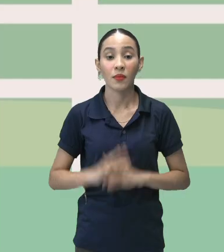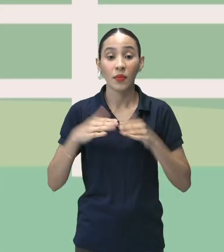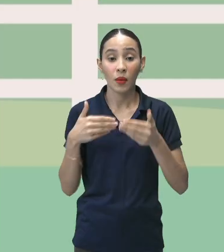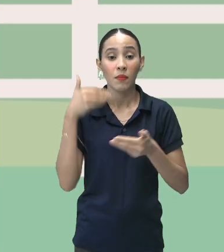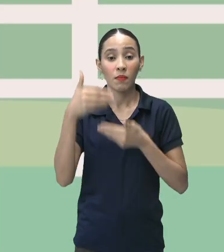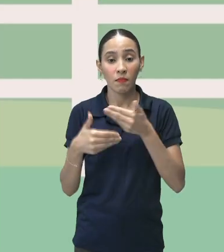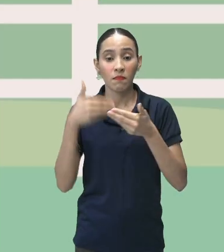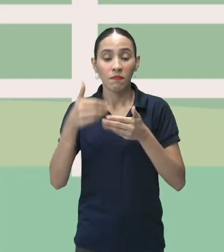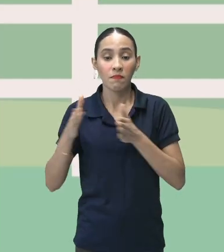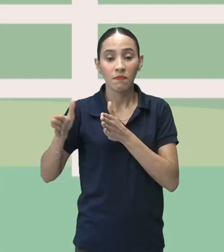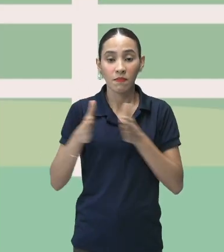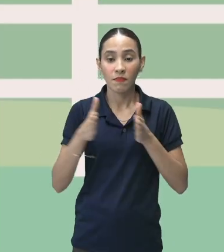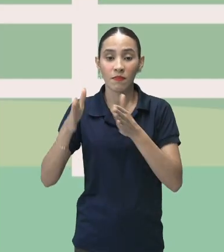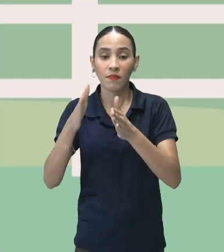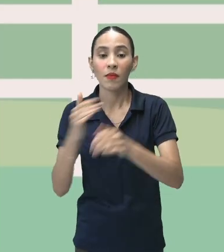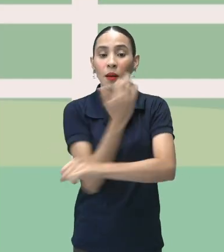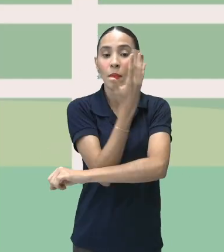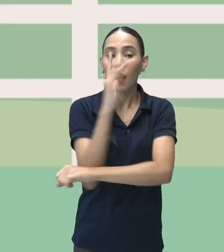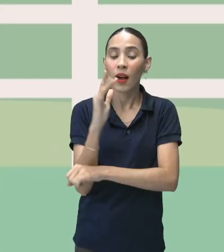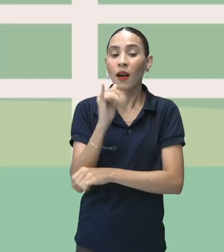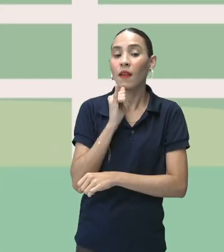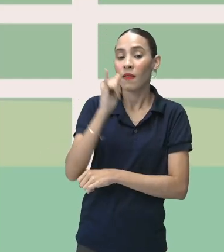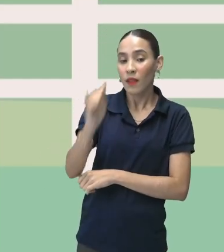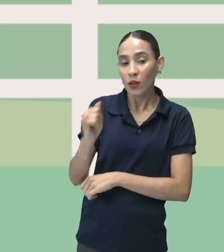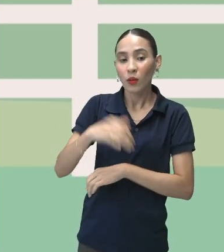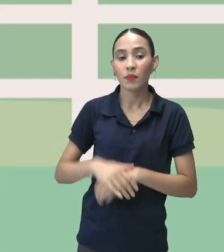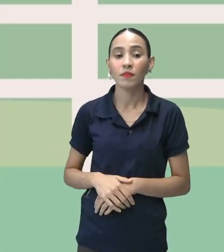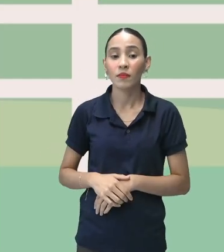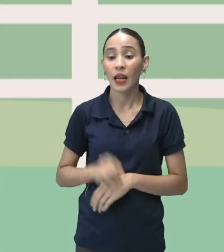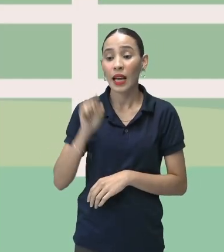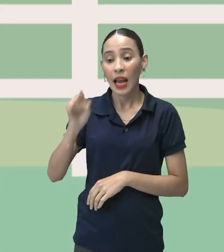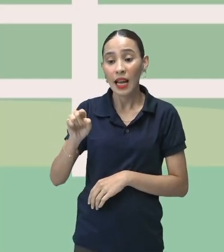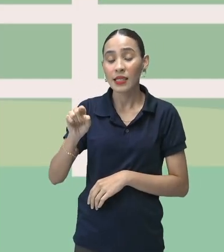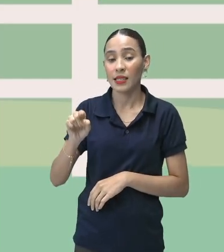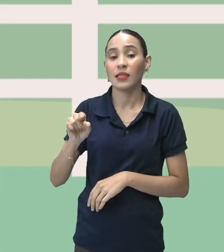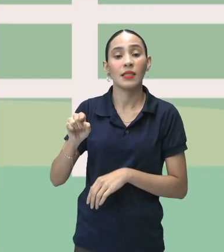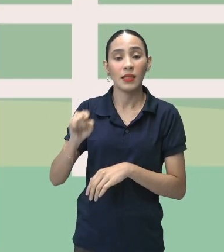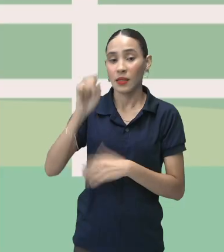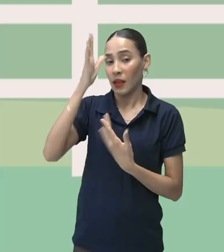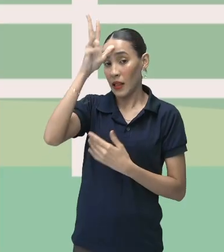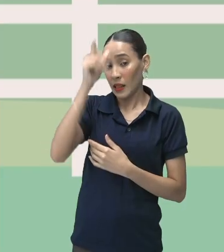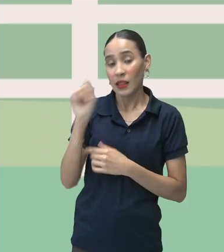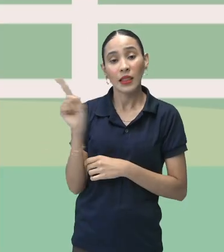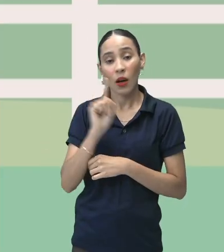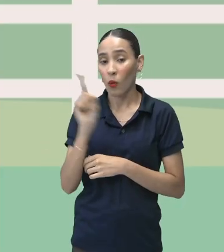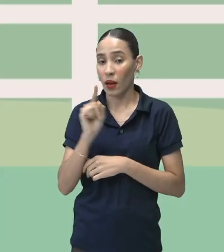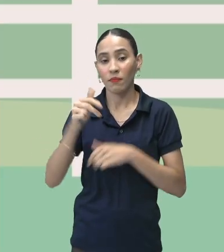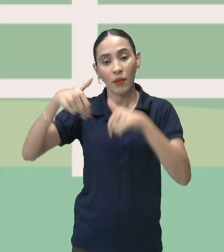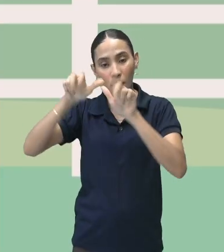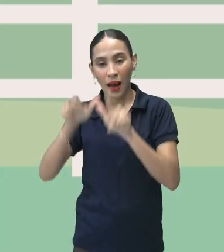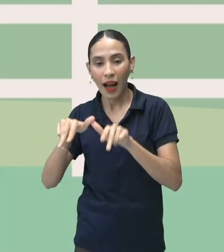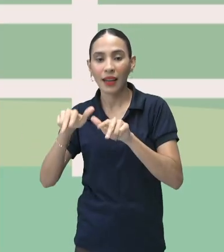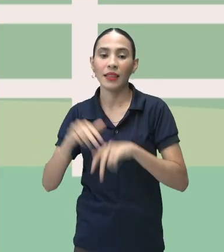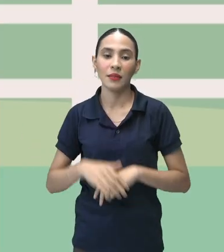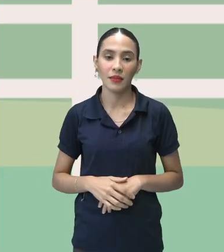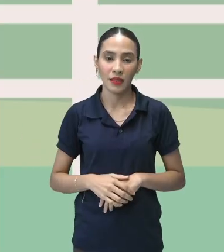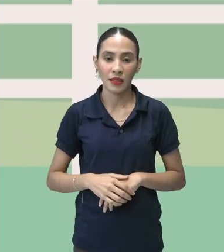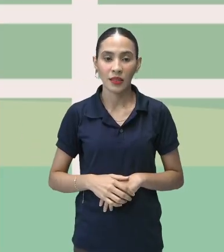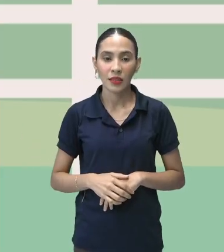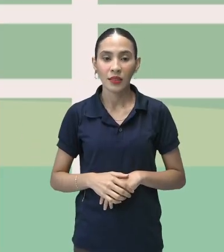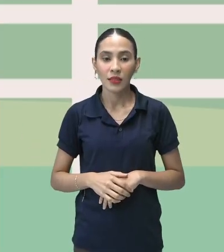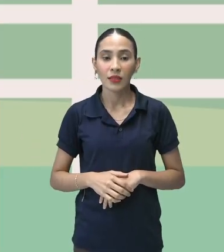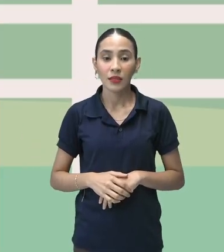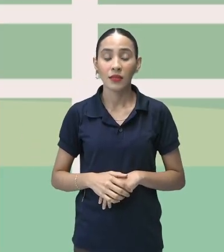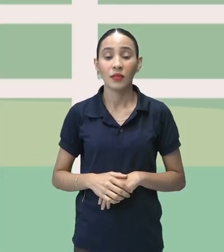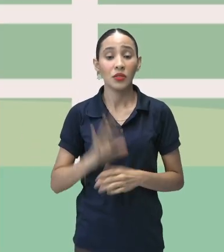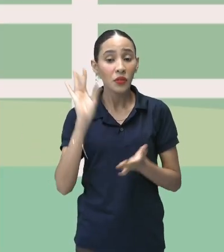Enquanto passeavam pelo jardim, disse o naturalista: "Esse pássaro aí não é uma galinha, é uma águia."